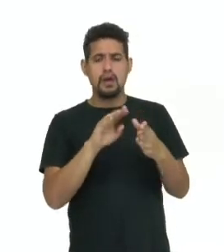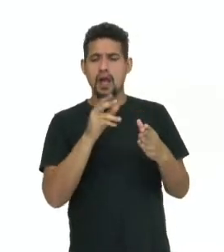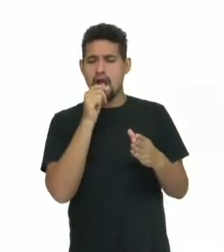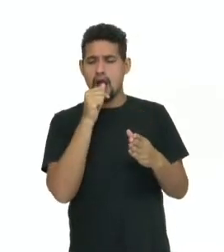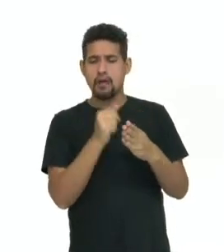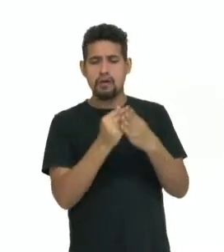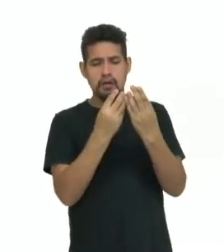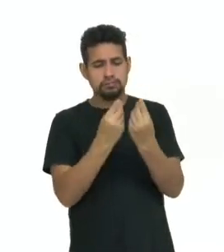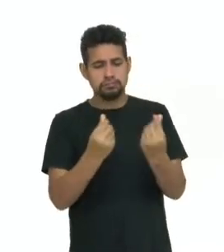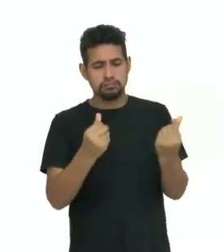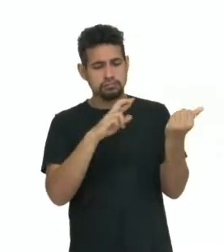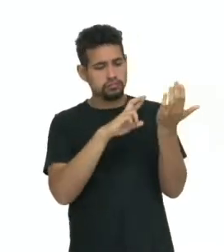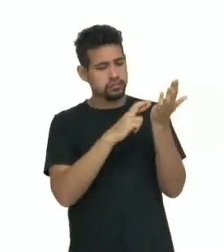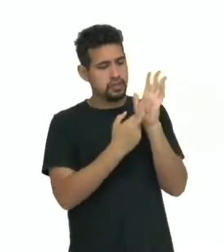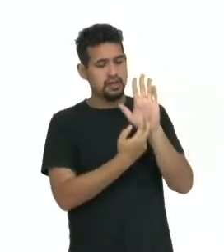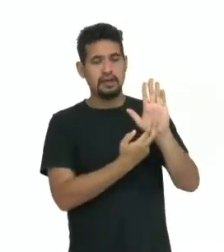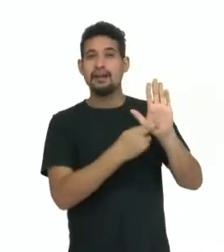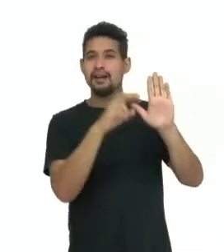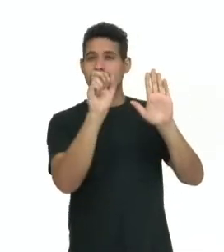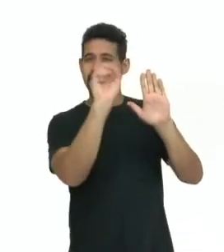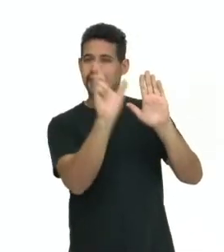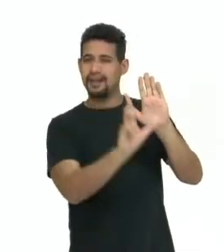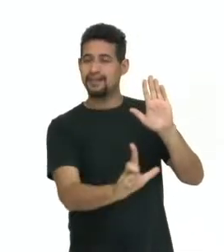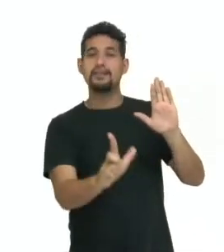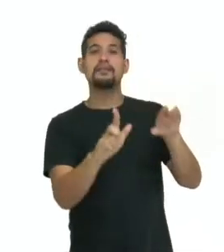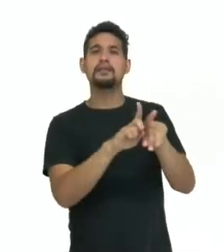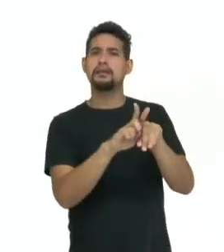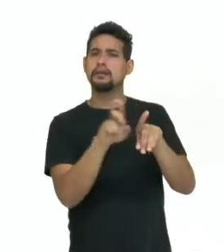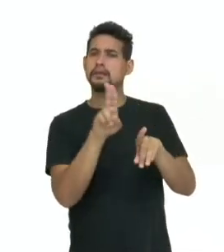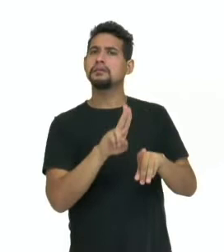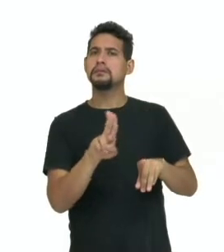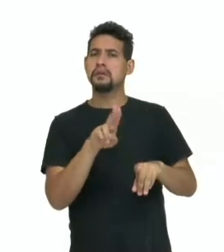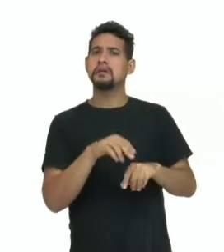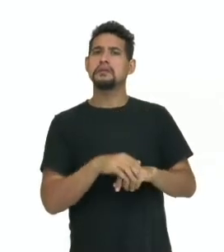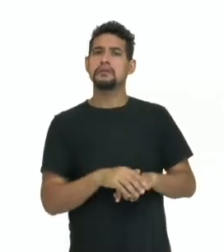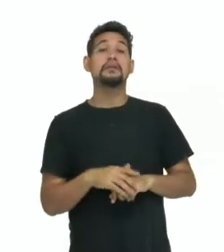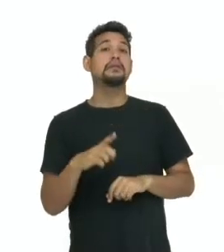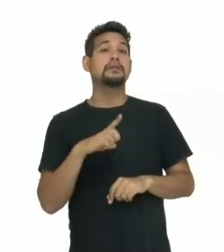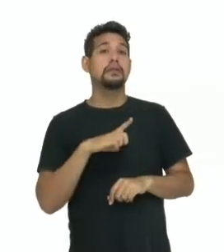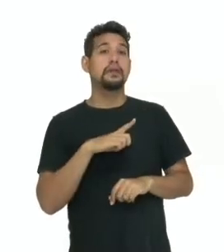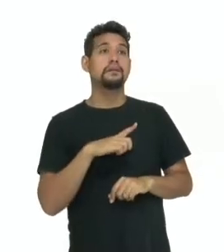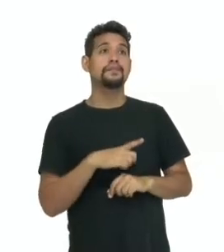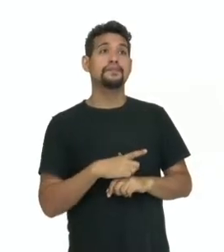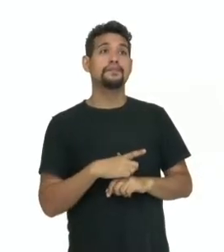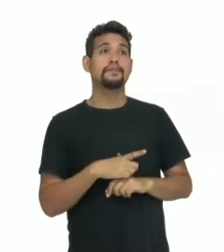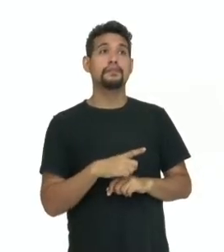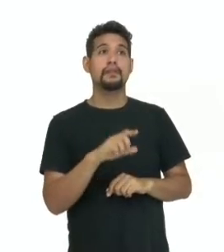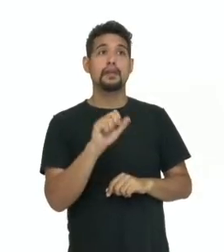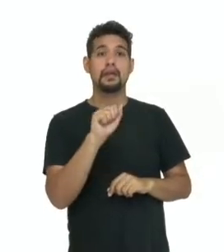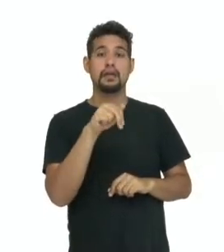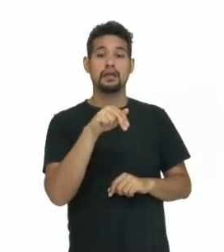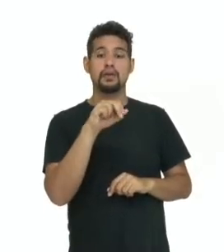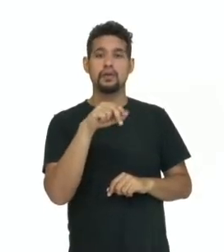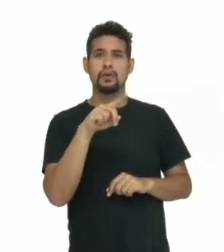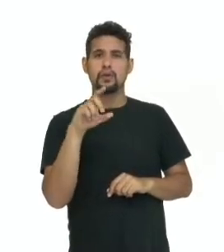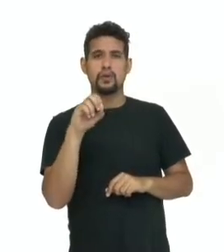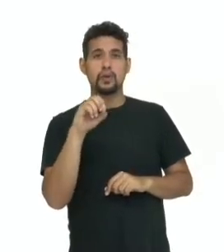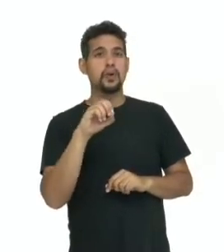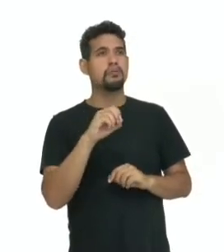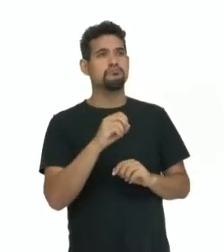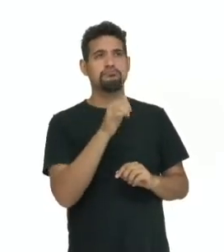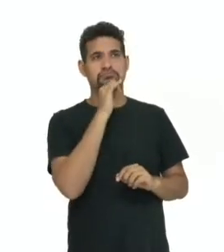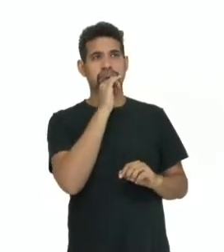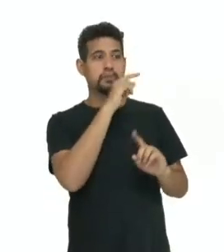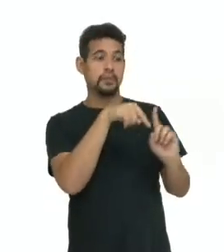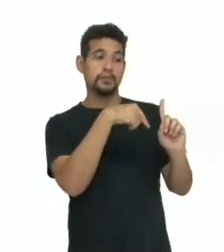aquosa, representado aqui pela cor azul, os eletrodos inertes. Temos então o ânodo positivo aqui